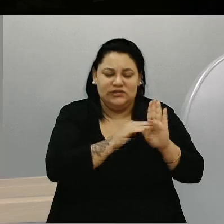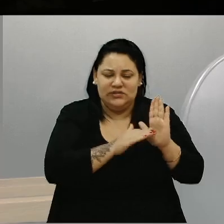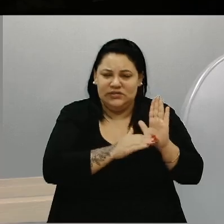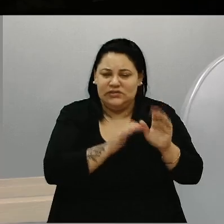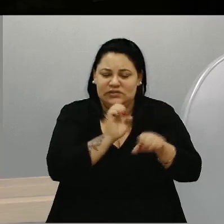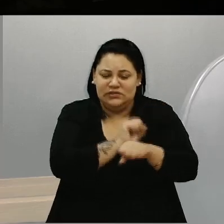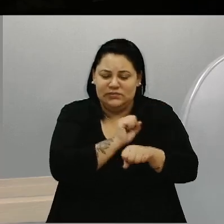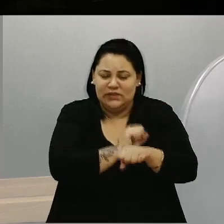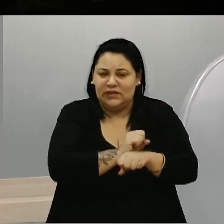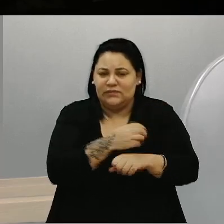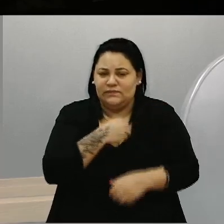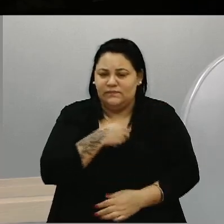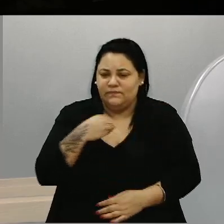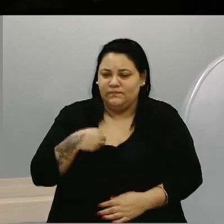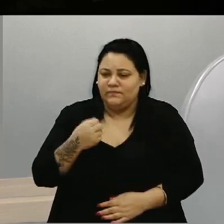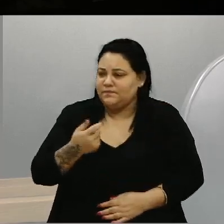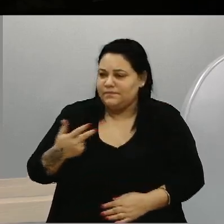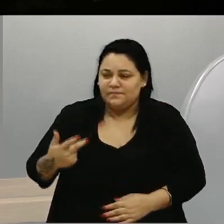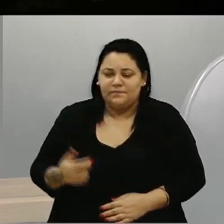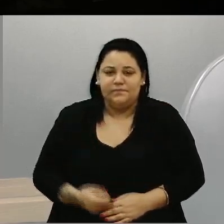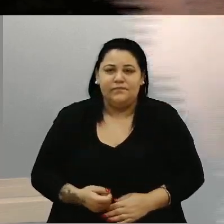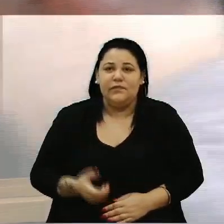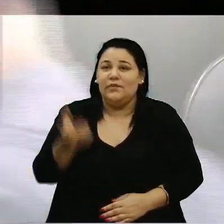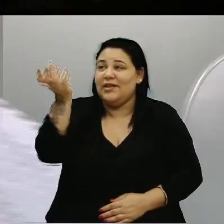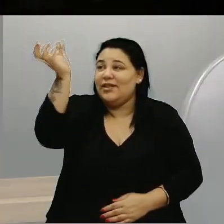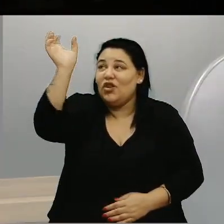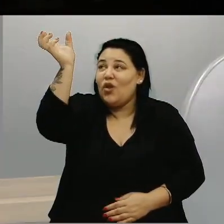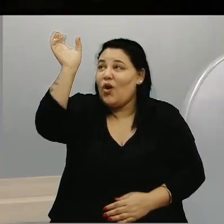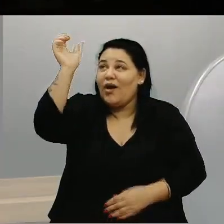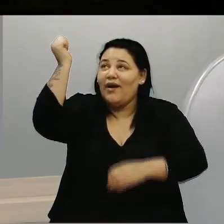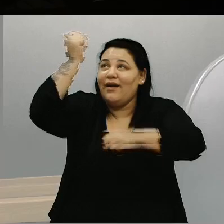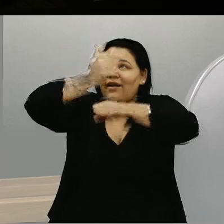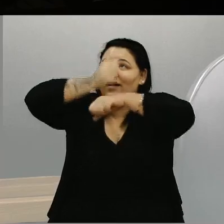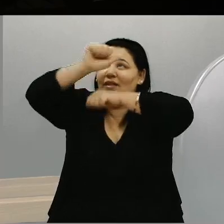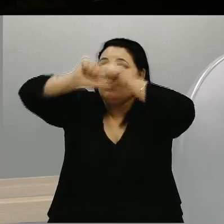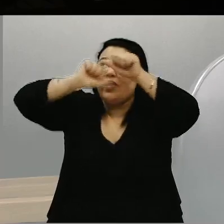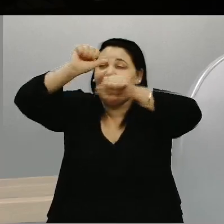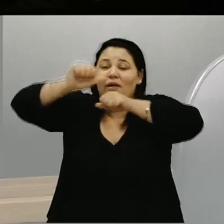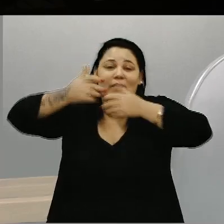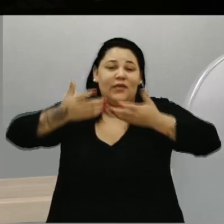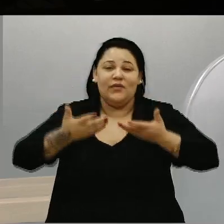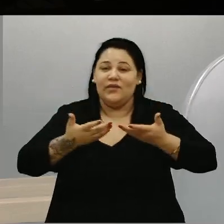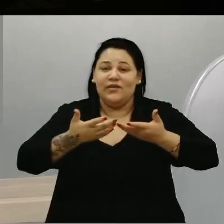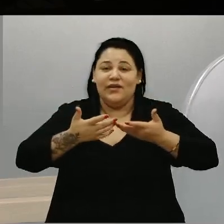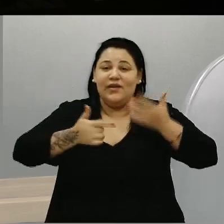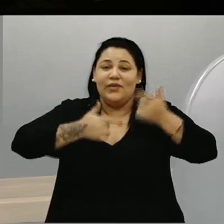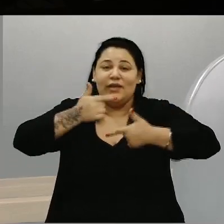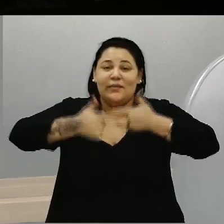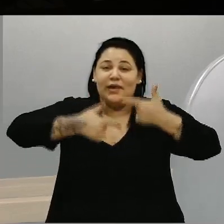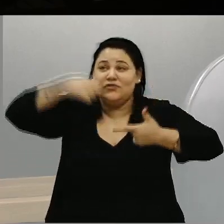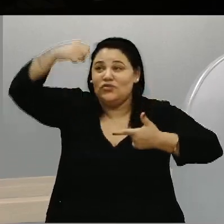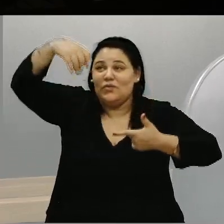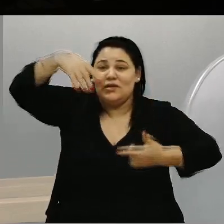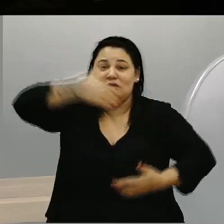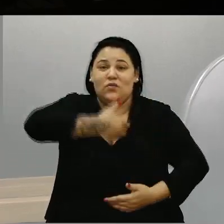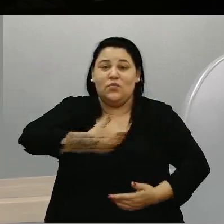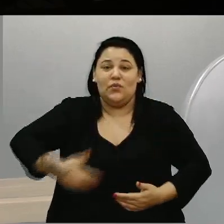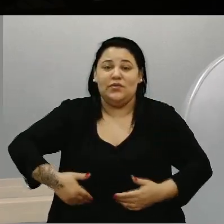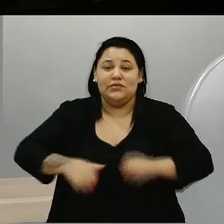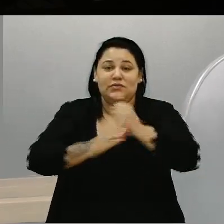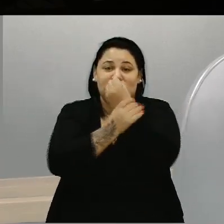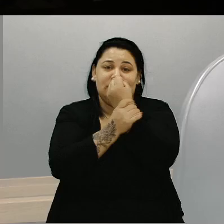para exame, para isso, para aquilo, é troca de lâmpada, é um serviço de iluminação pública de